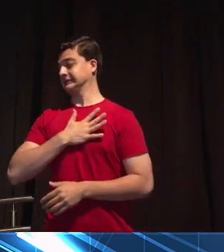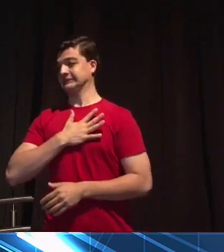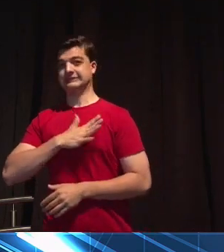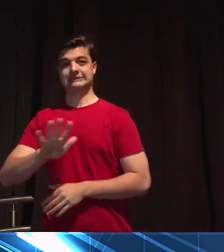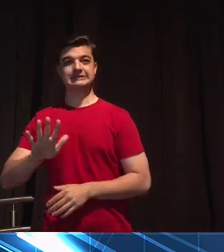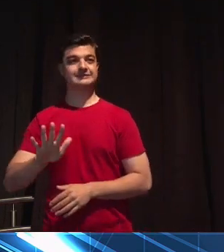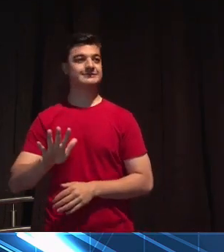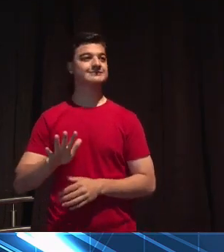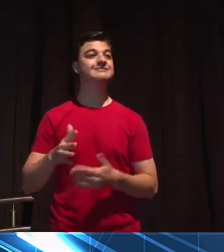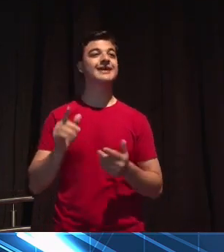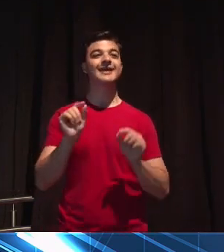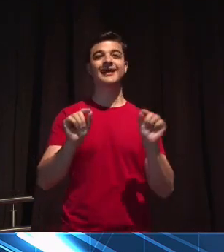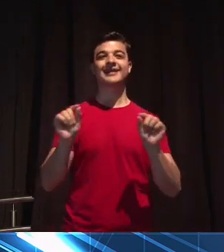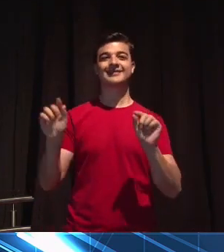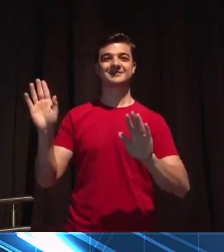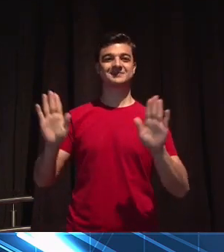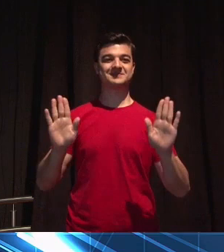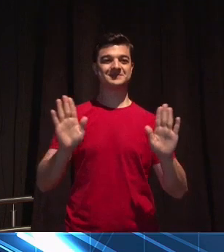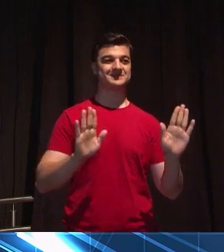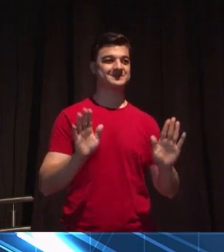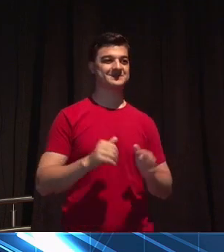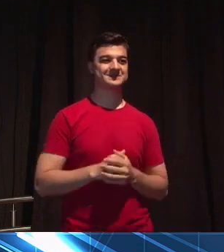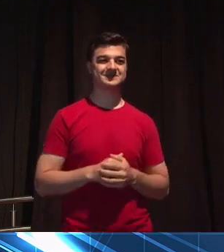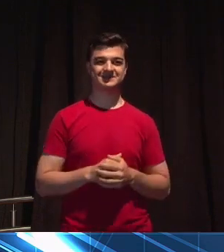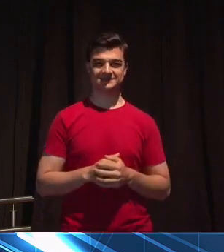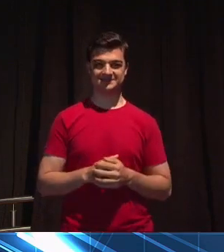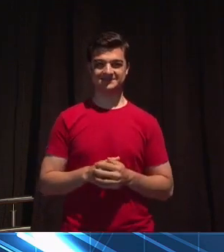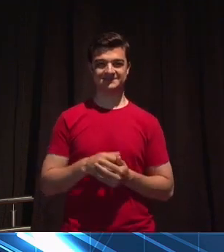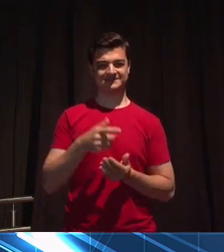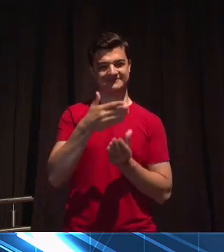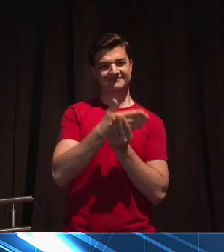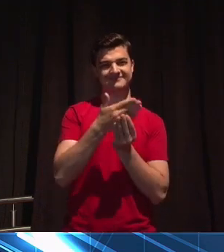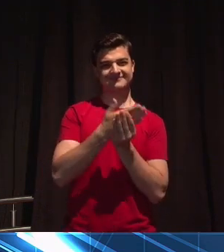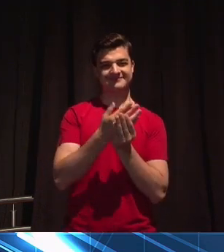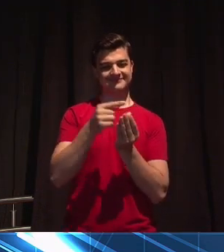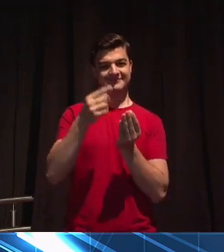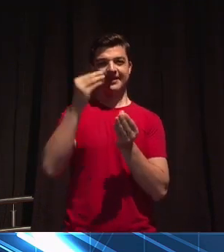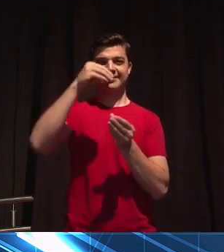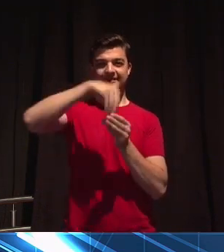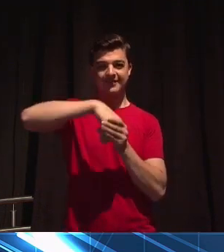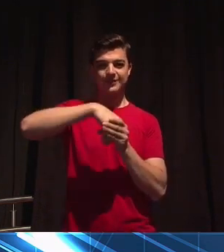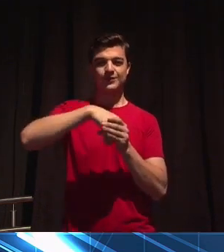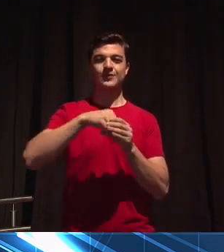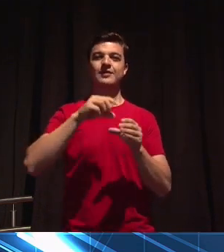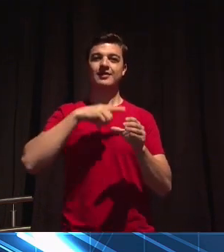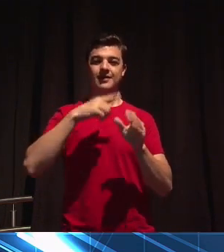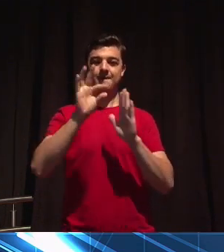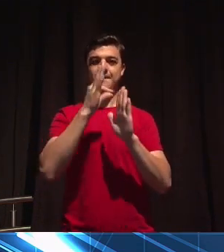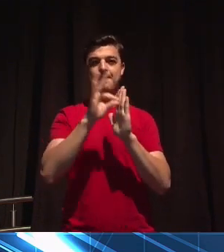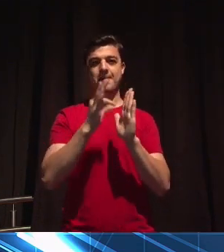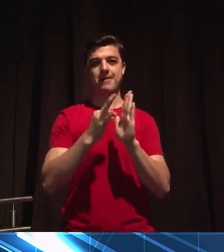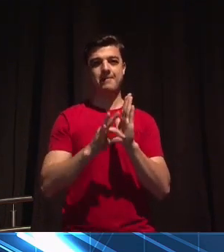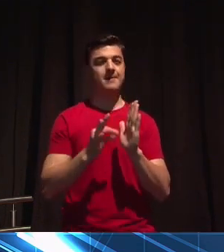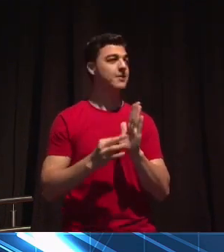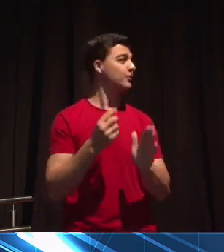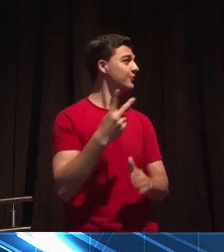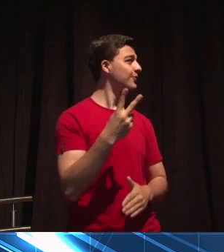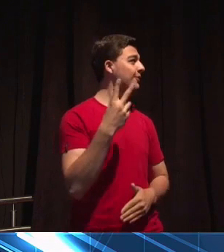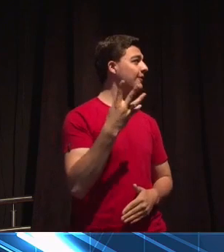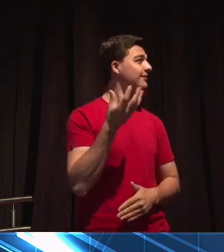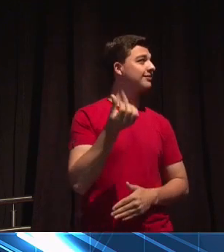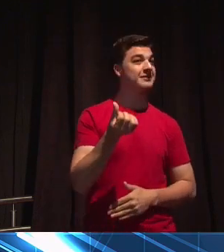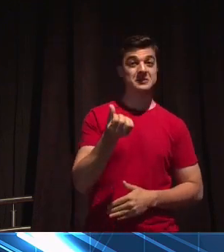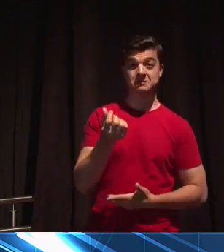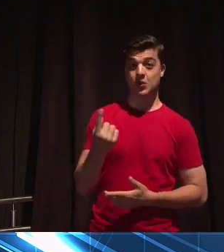então dá aquela coisa assim Putz tudo não é que vão só 246 dias de código não é tanto mas não é bom teve uma pessoa que falou que gostou